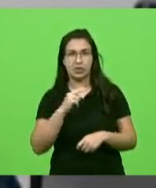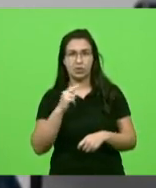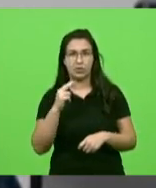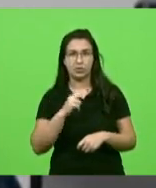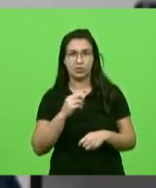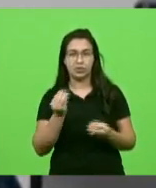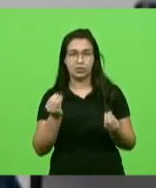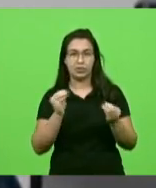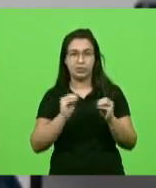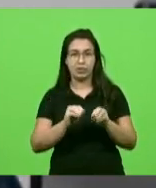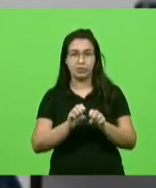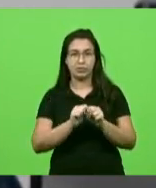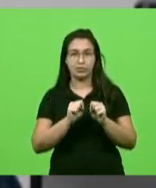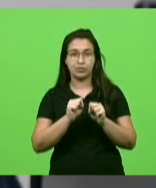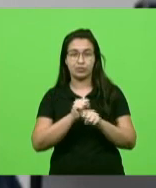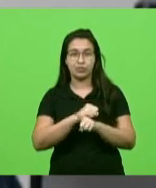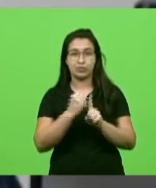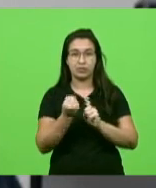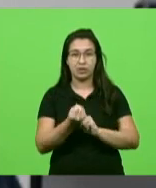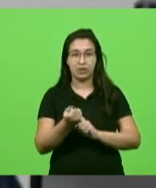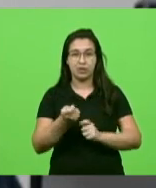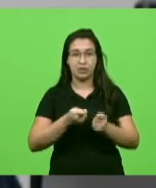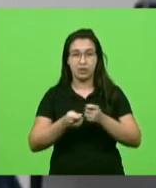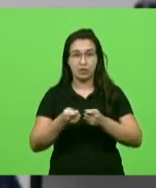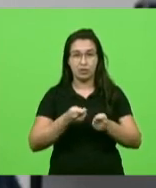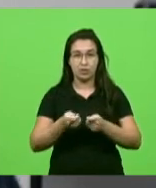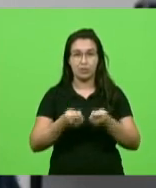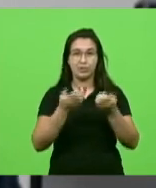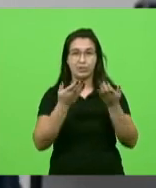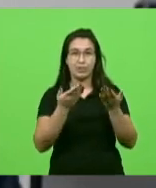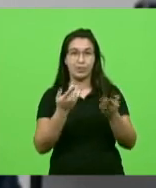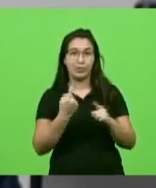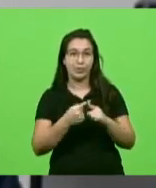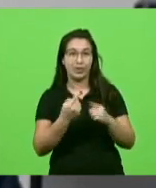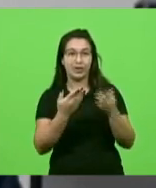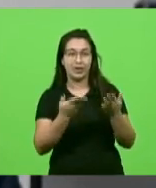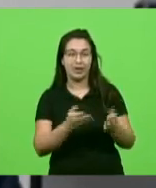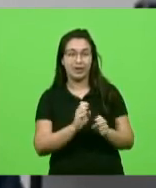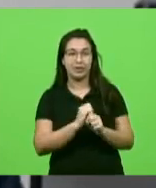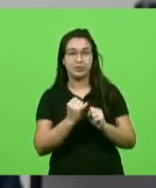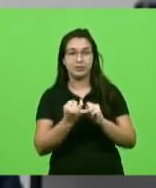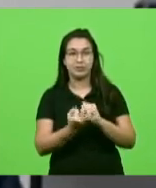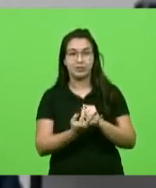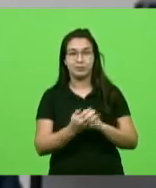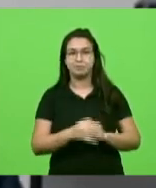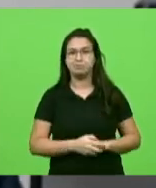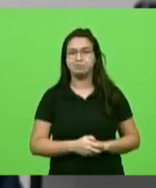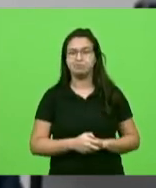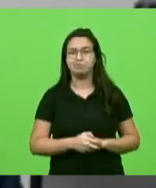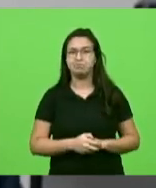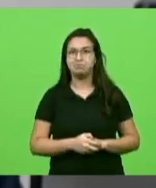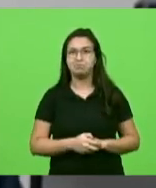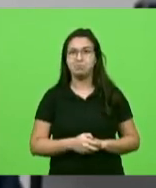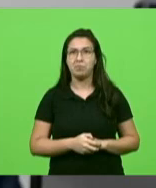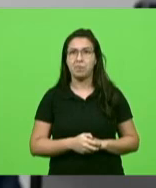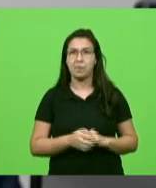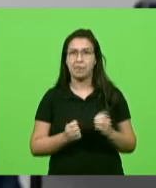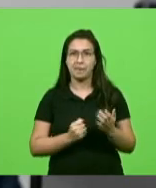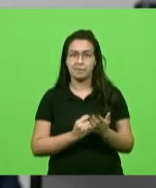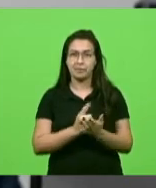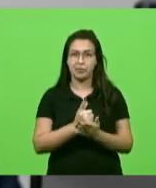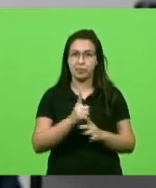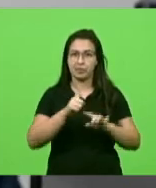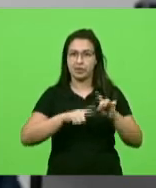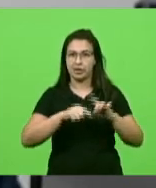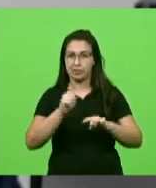dos impactos sociais e econômicos provocados pela anemia por lábios esse contexto é inegável que a possibilidade de aquisição